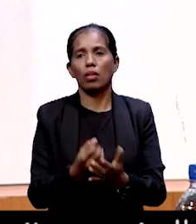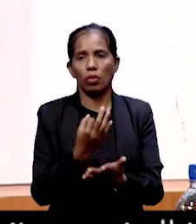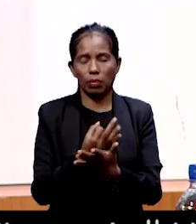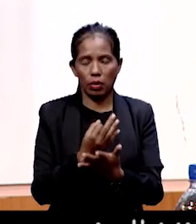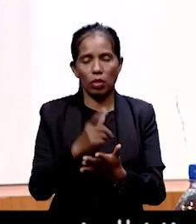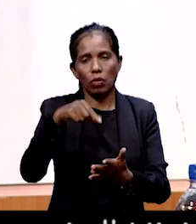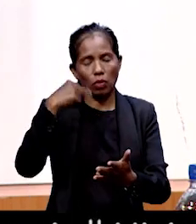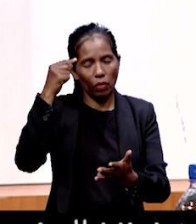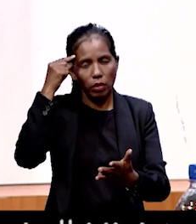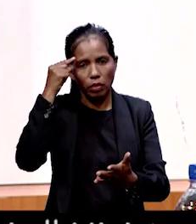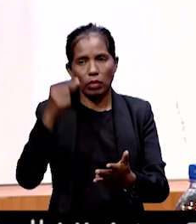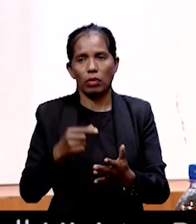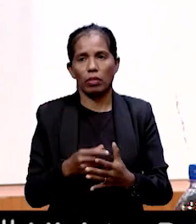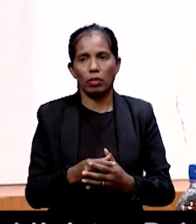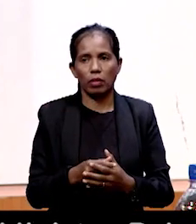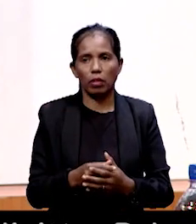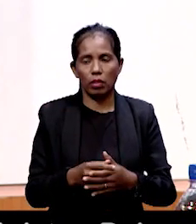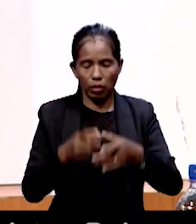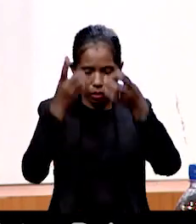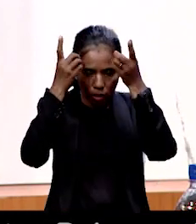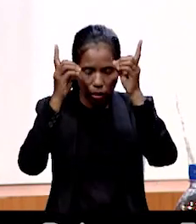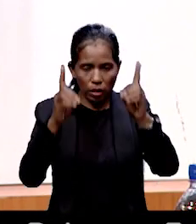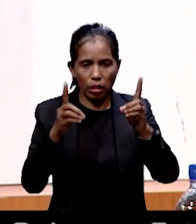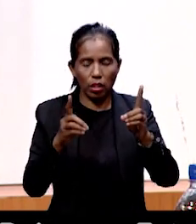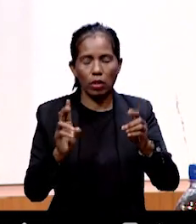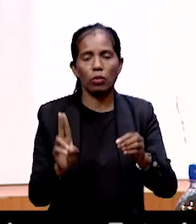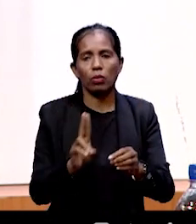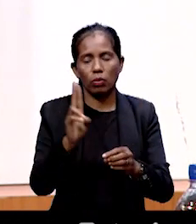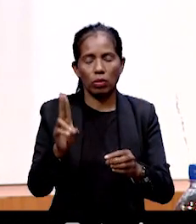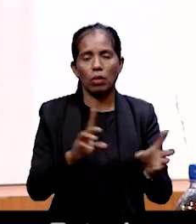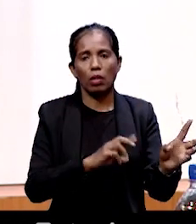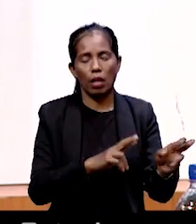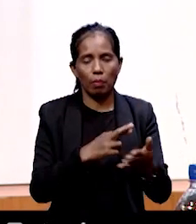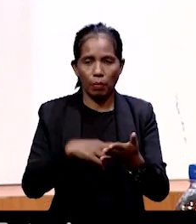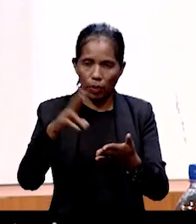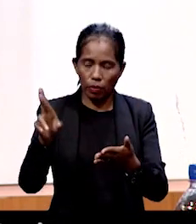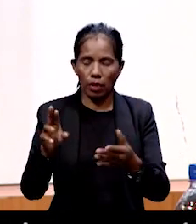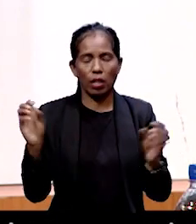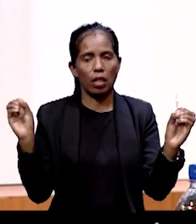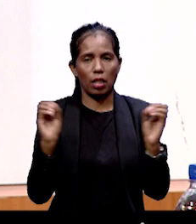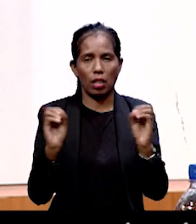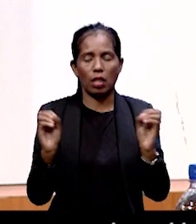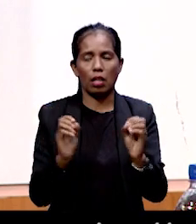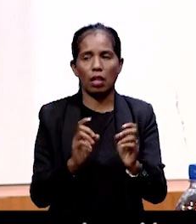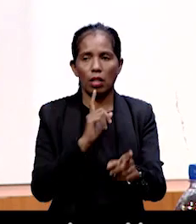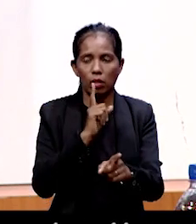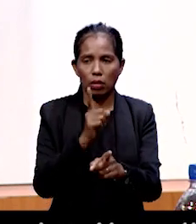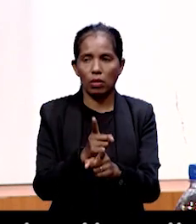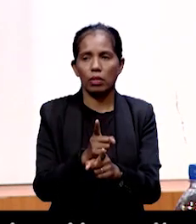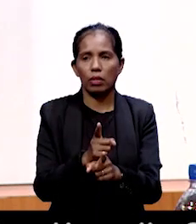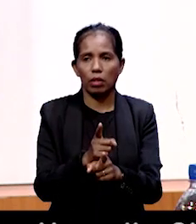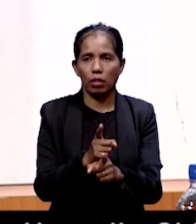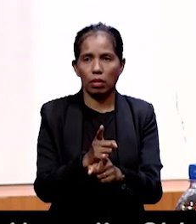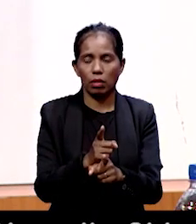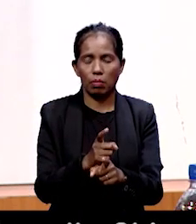meu governo define, estabelece, não aprova, lá os sensitivo para o